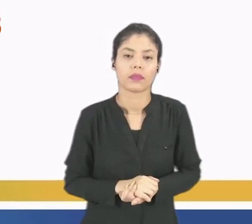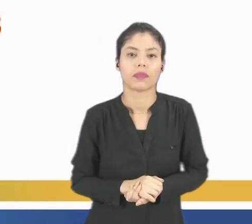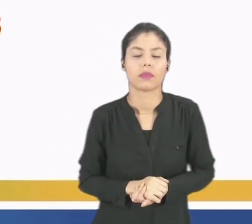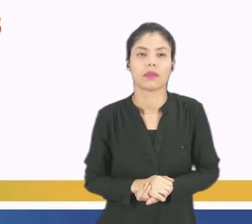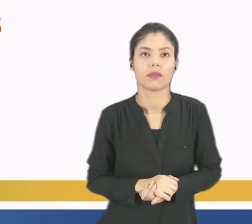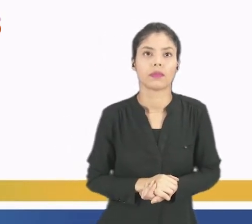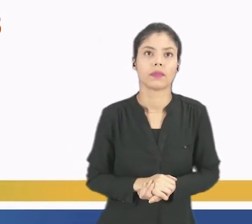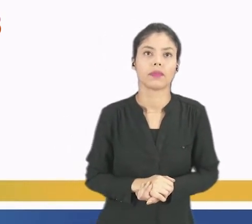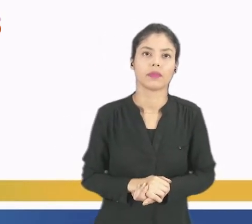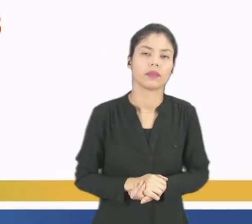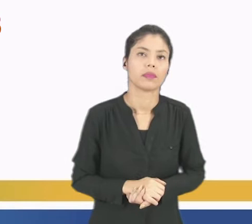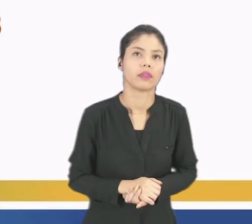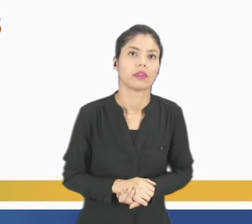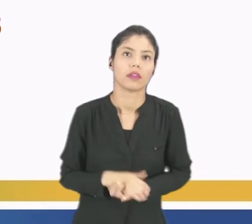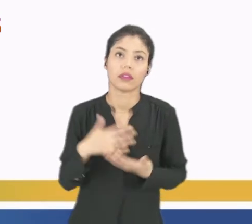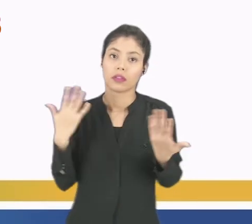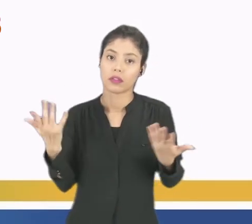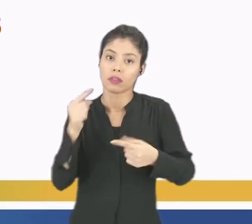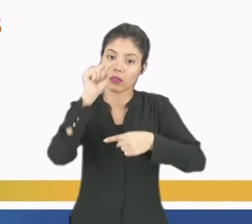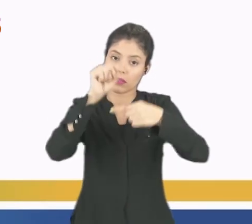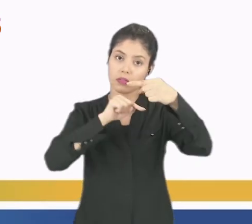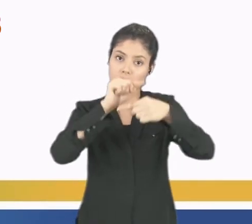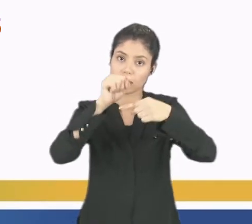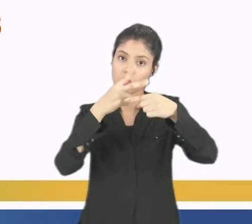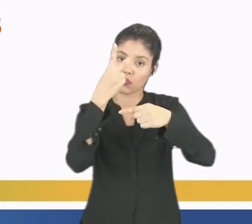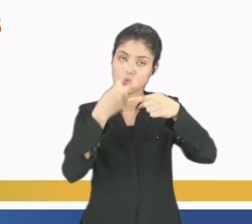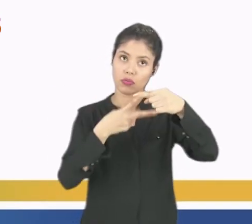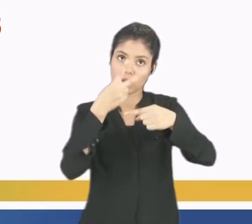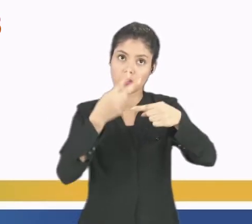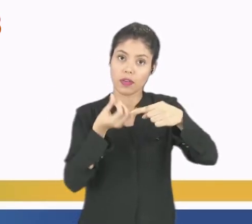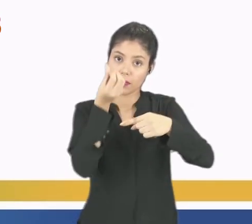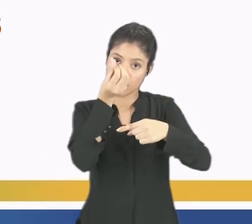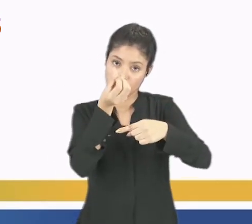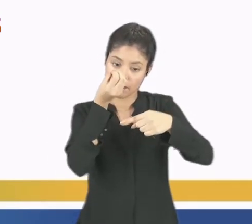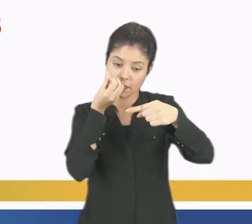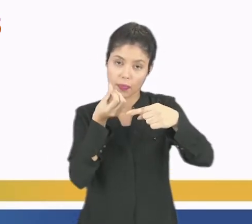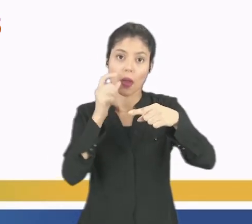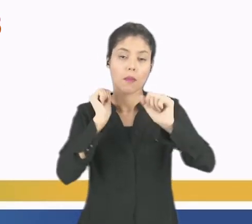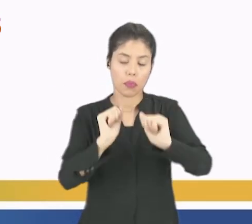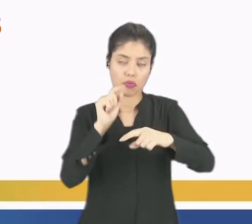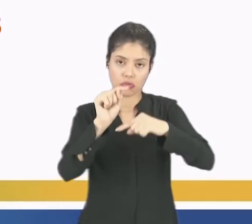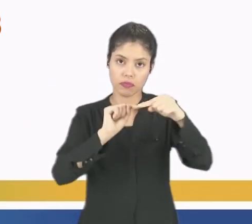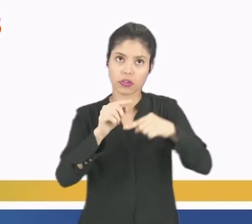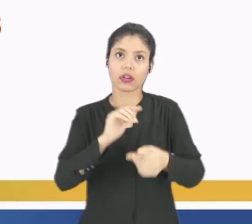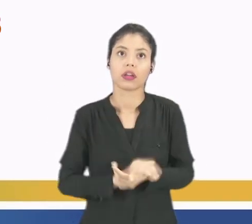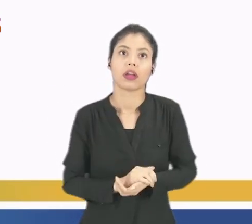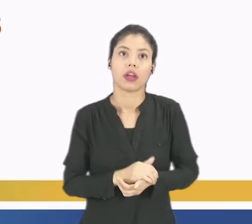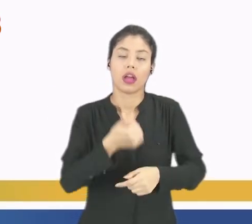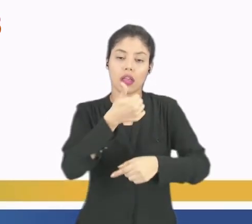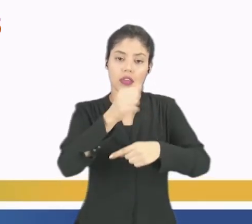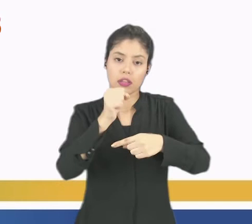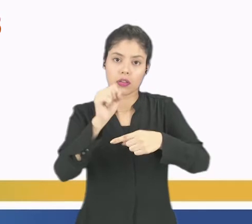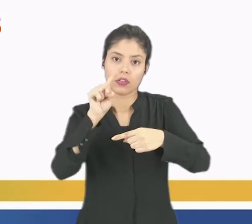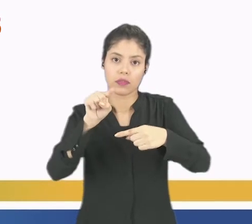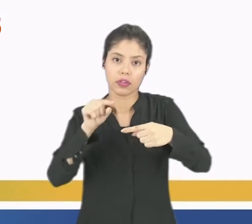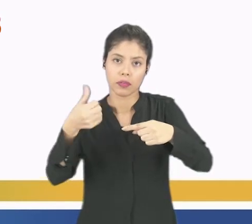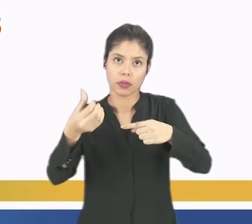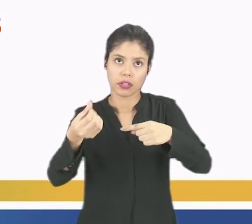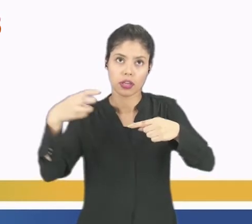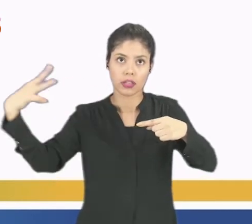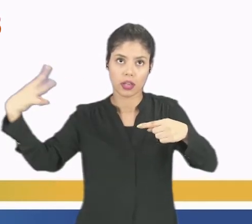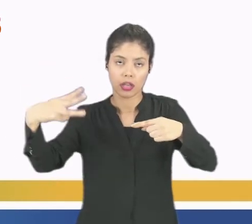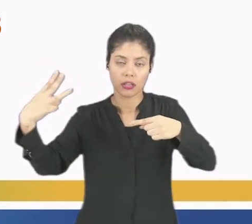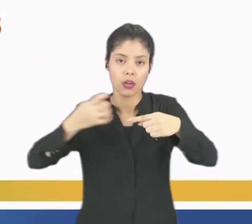amostral, que é 42. Ambos são divisíveis por 6. E aí 18 dividido por 6 eu tenho 3